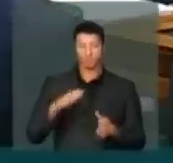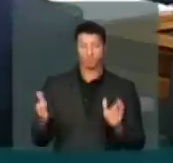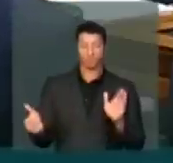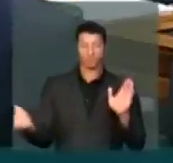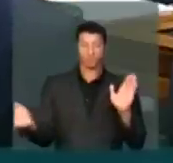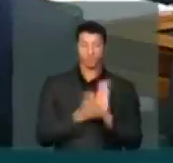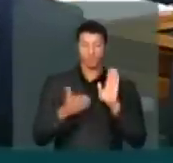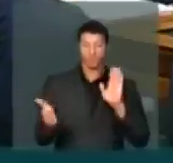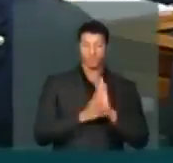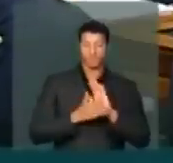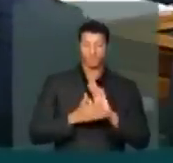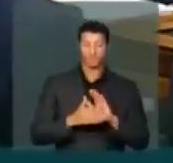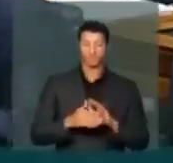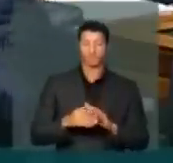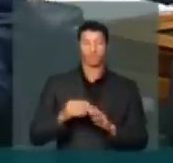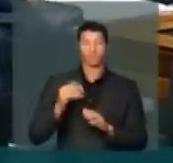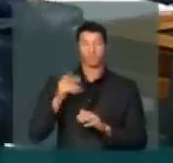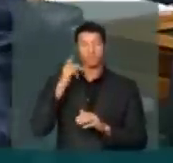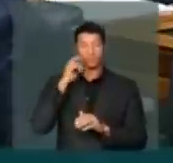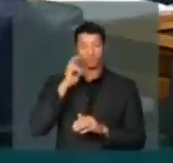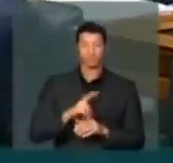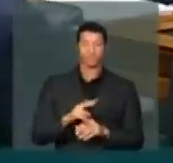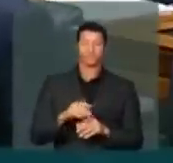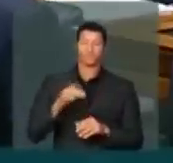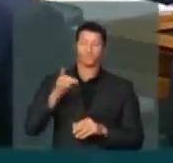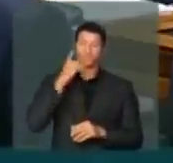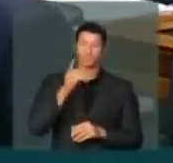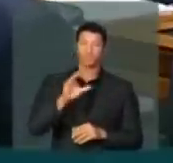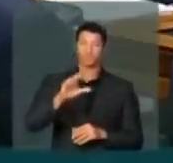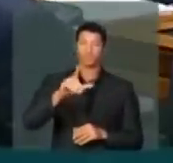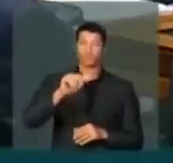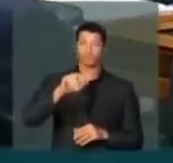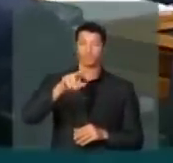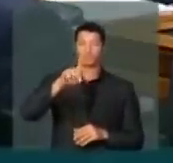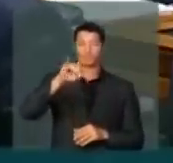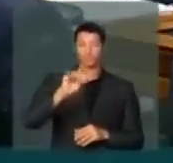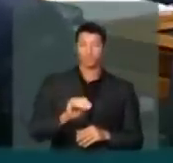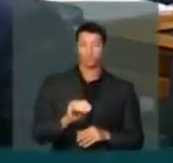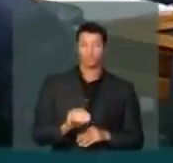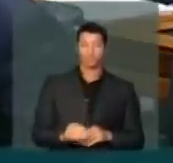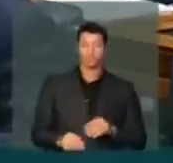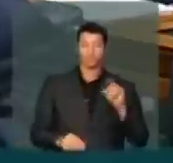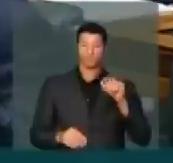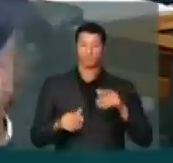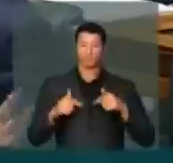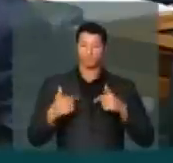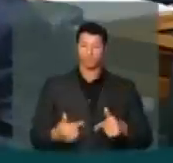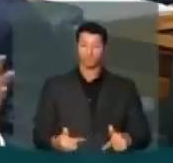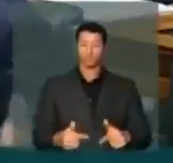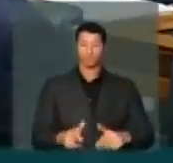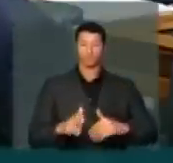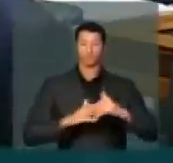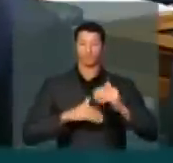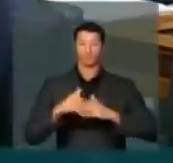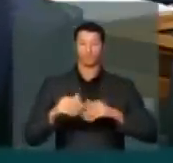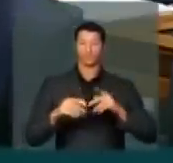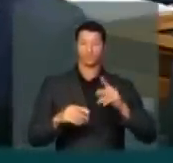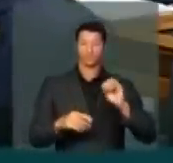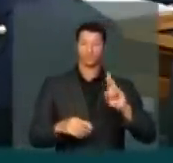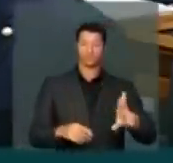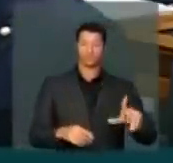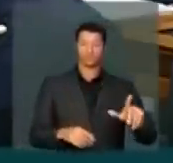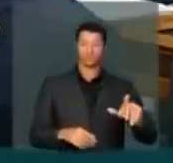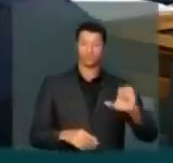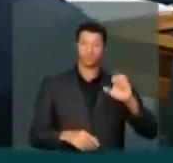proposta, só para ilustrar o que eu quero dizer. Vejo aqui o eminente deputado Cláudio Pucci, que é um guerreiro em luta em prol da